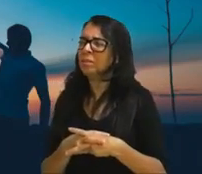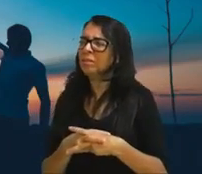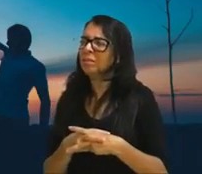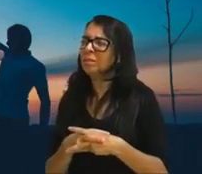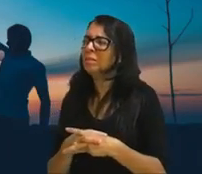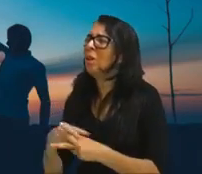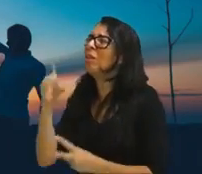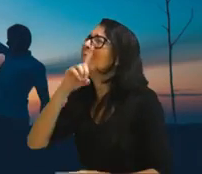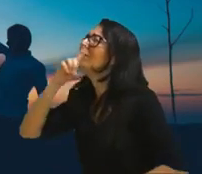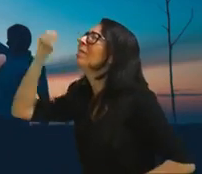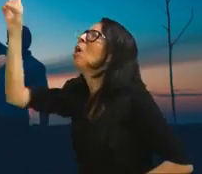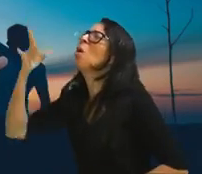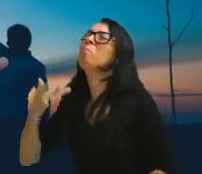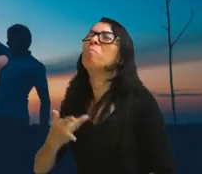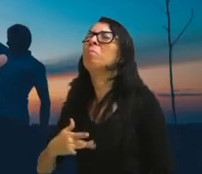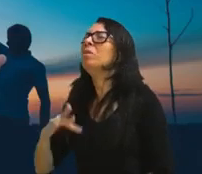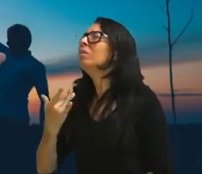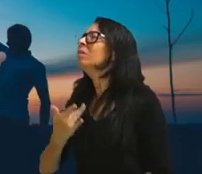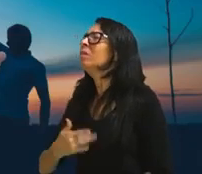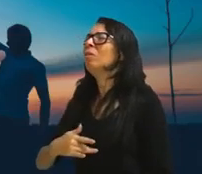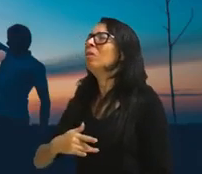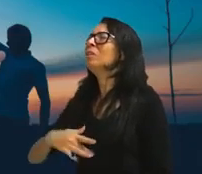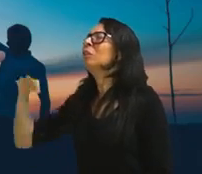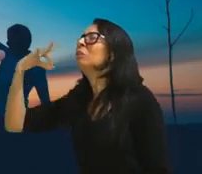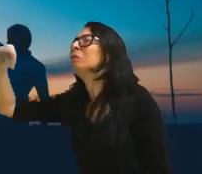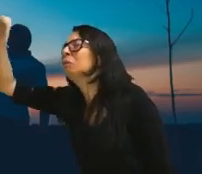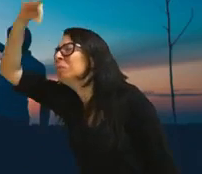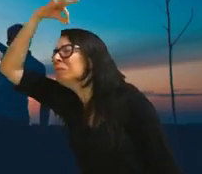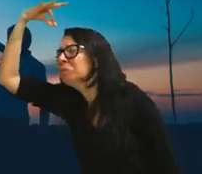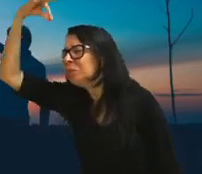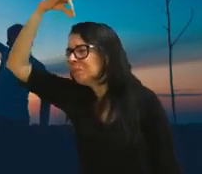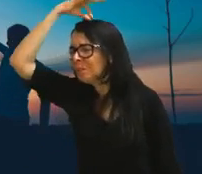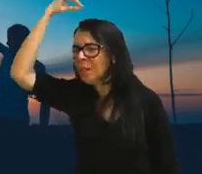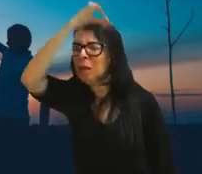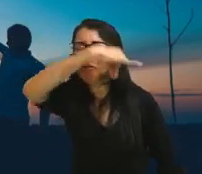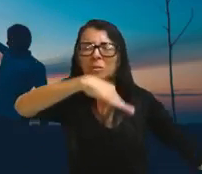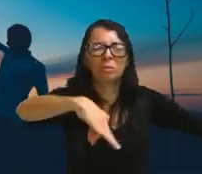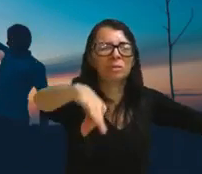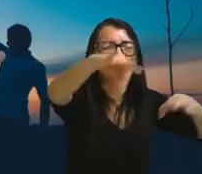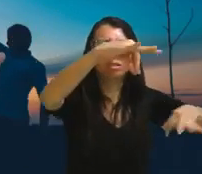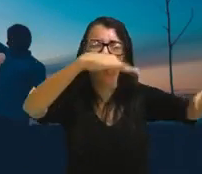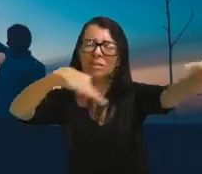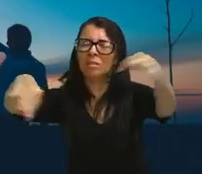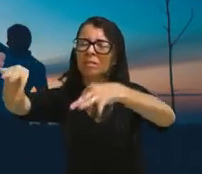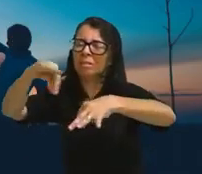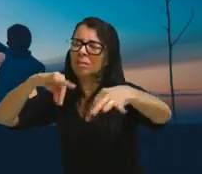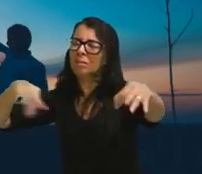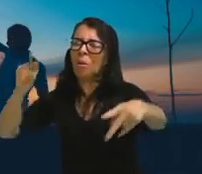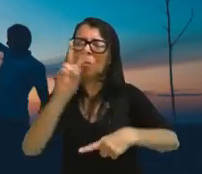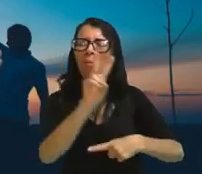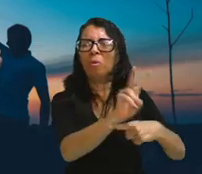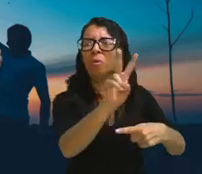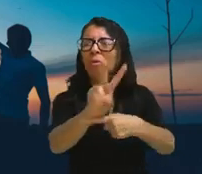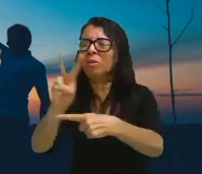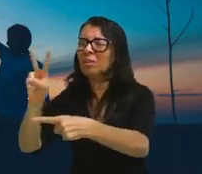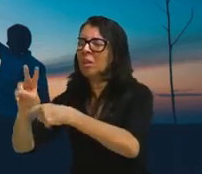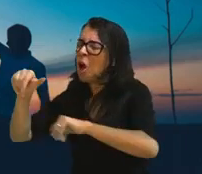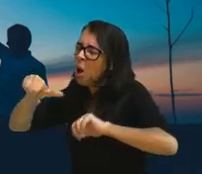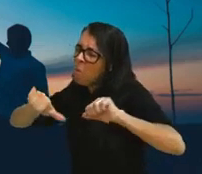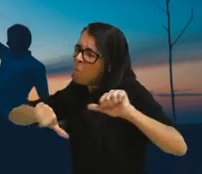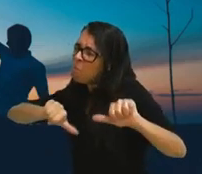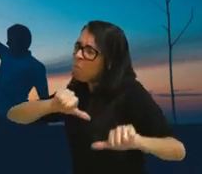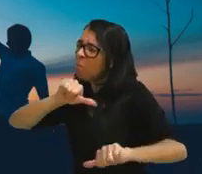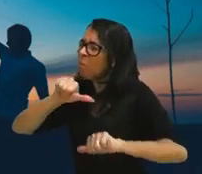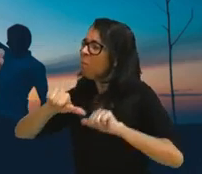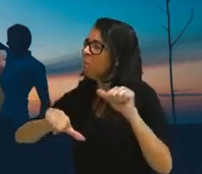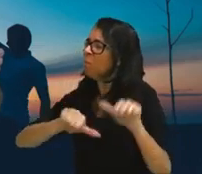Senhor, que o Teu Espírito Santo possa entrar com providência, Senhor, e cuidando, Senhor, mudando os pensamentos nesse momento, ó Pai. Senhor, eu te agradeço,